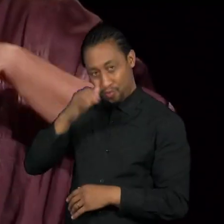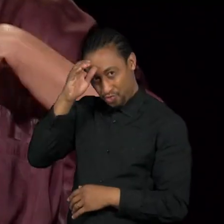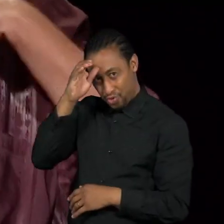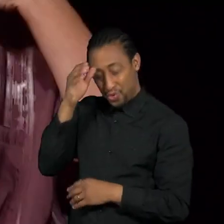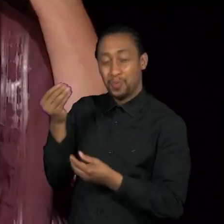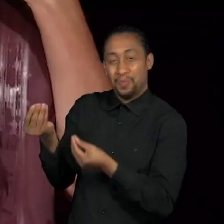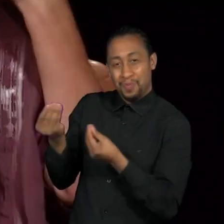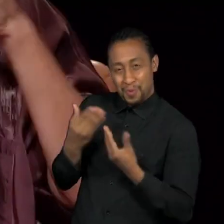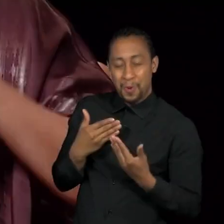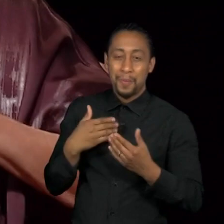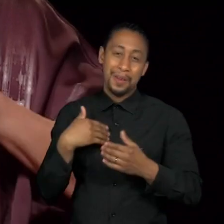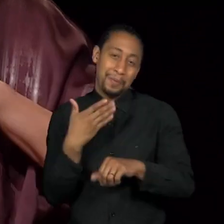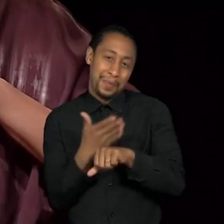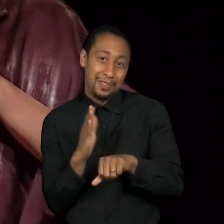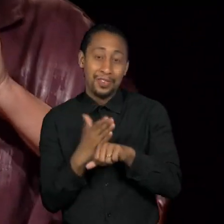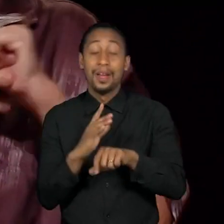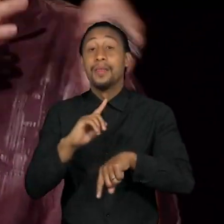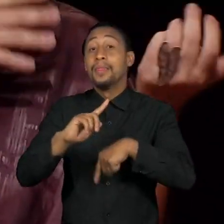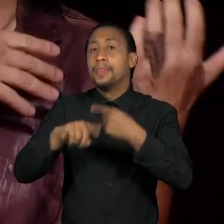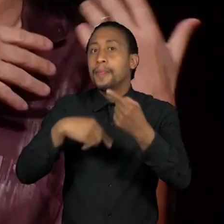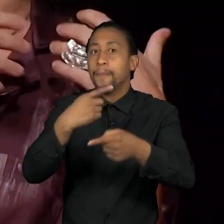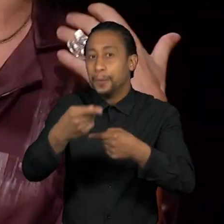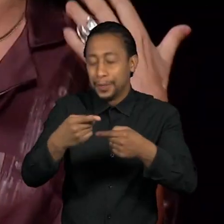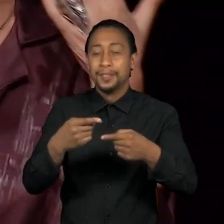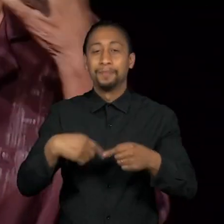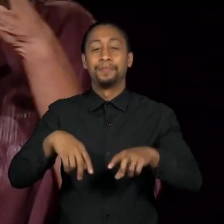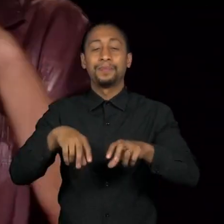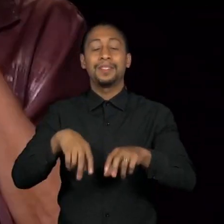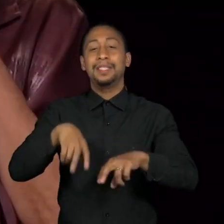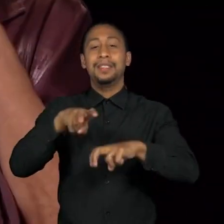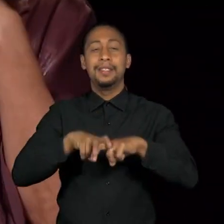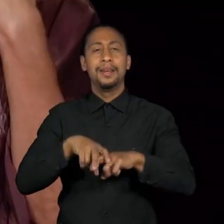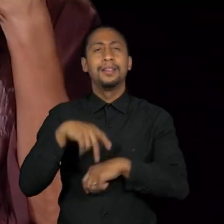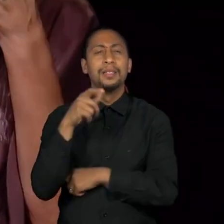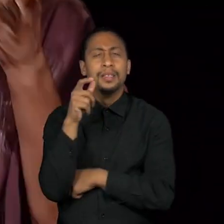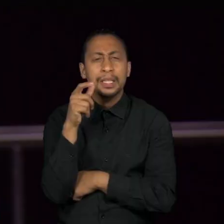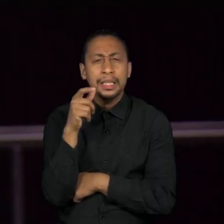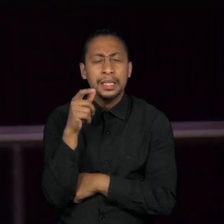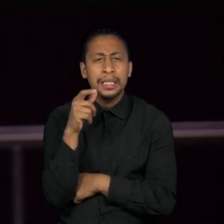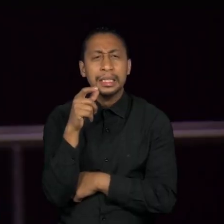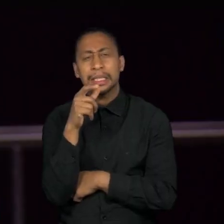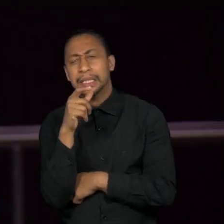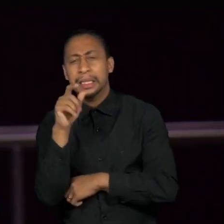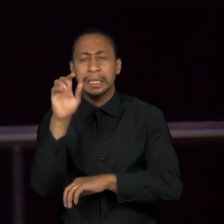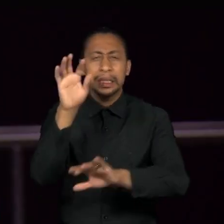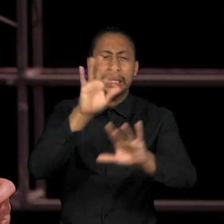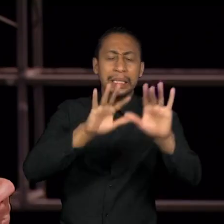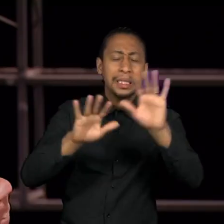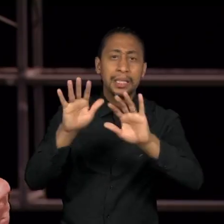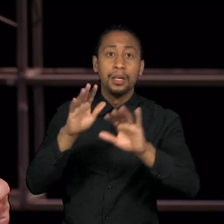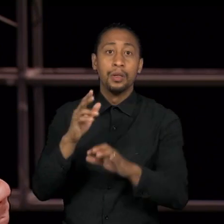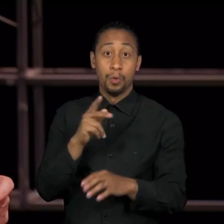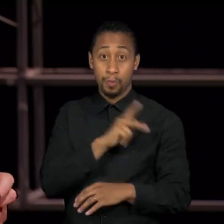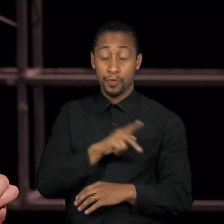Aí o professor descobriu que eu era míope, e eu tinha esquecido que eu era míope, porque estava tudo fora de foco.